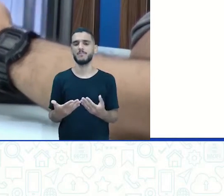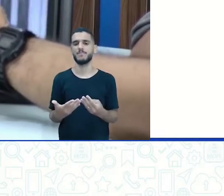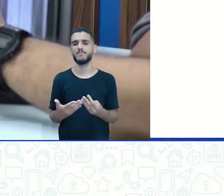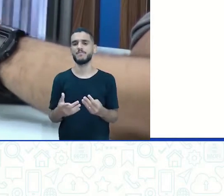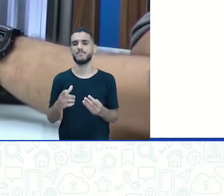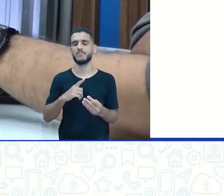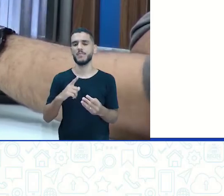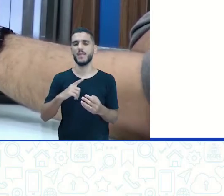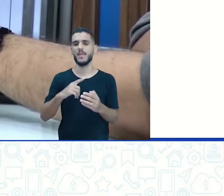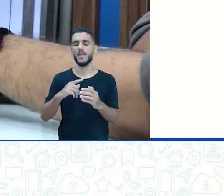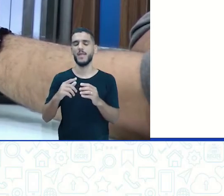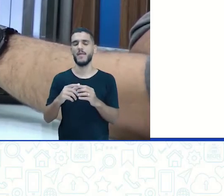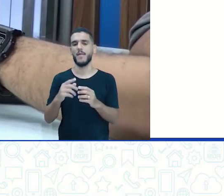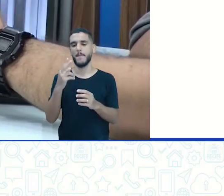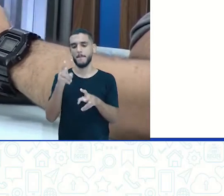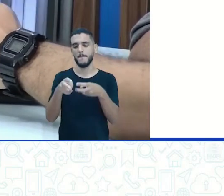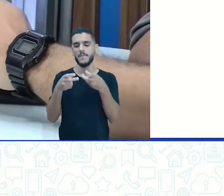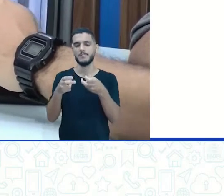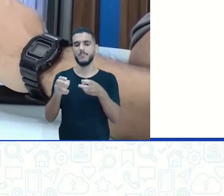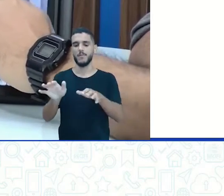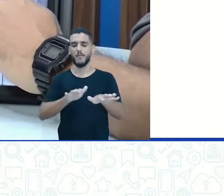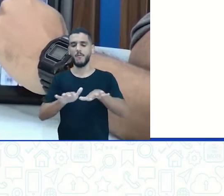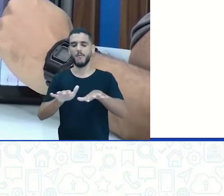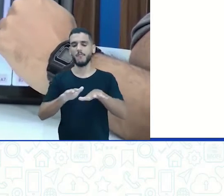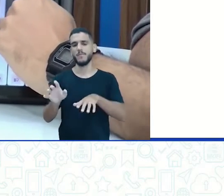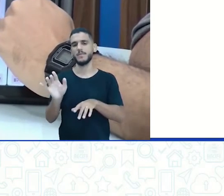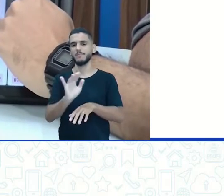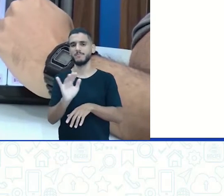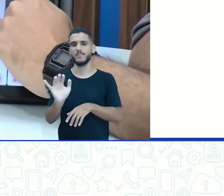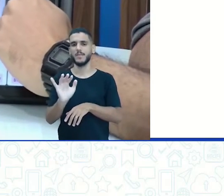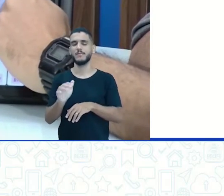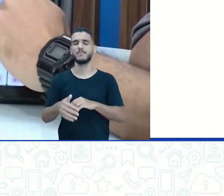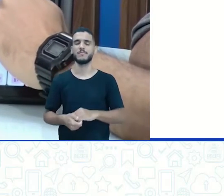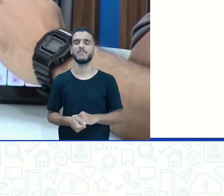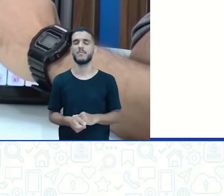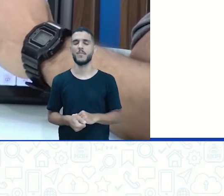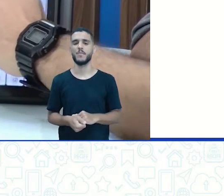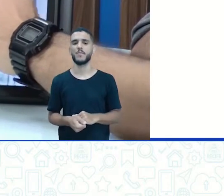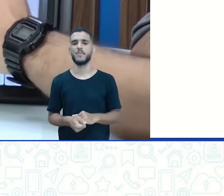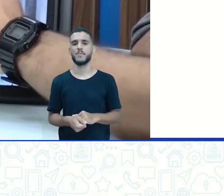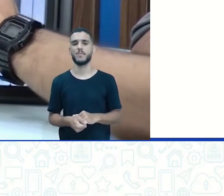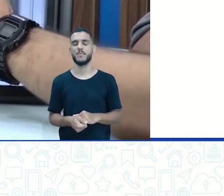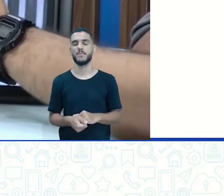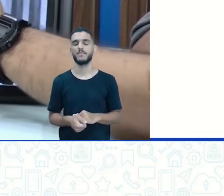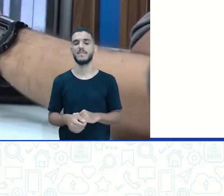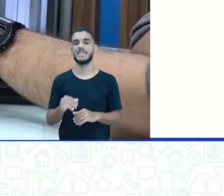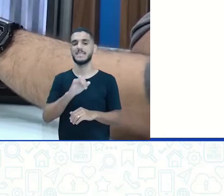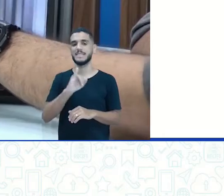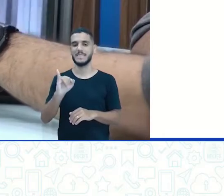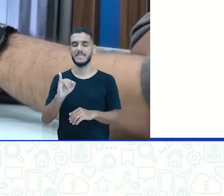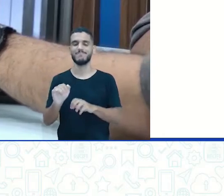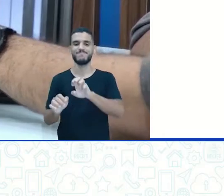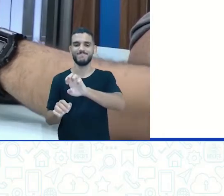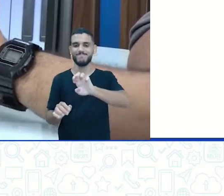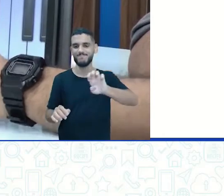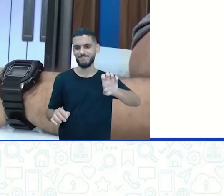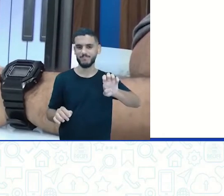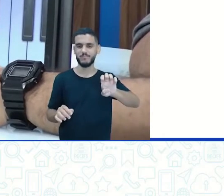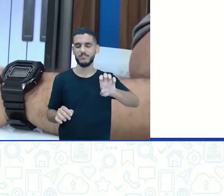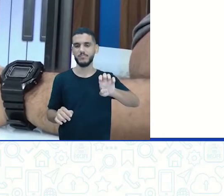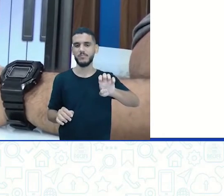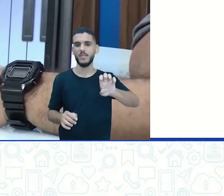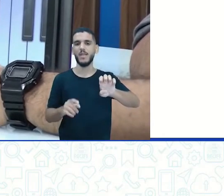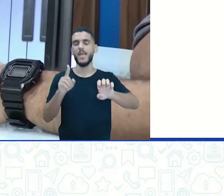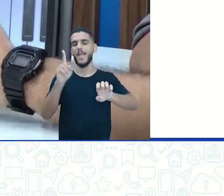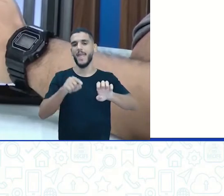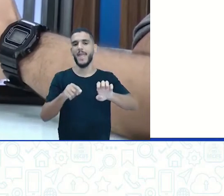parte aqui superior, vocês estão vendo que eu estou arrastando meu dedo para os lados? Pronto. quanto mais para a esquerda eu coloco, mais grave